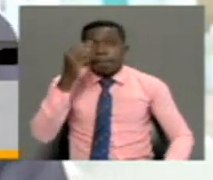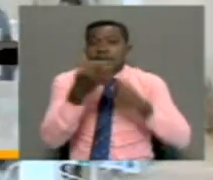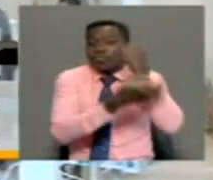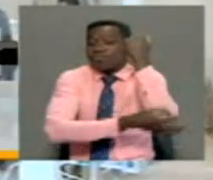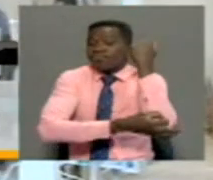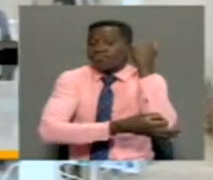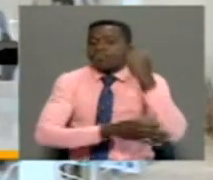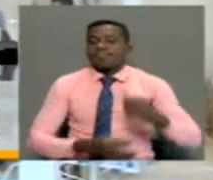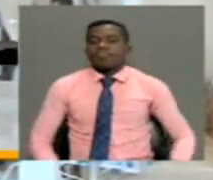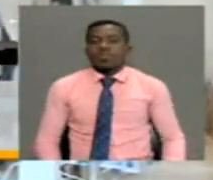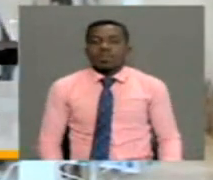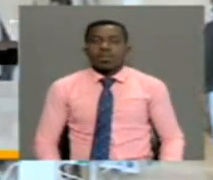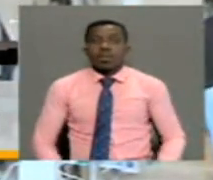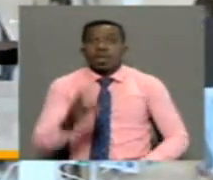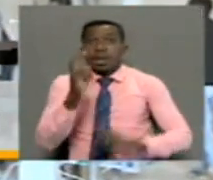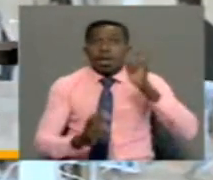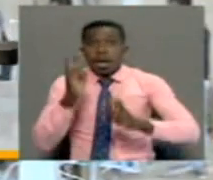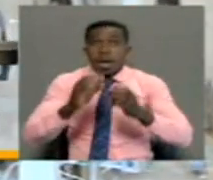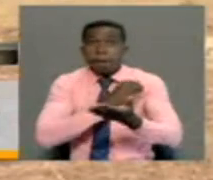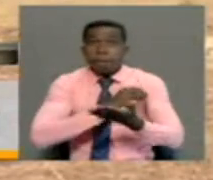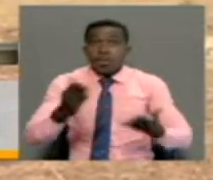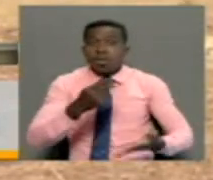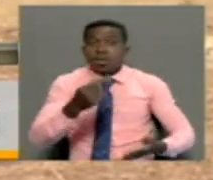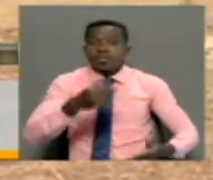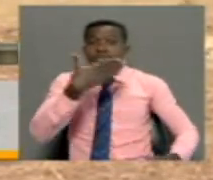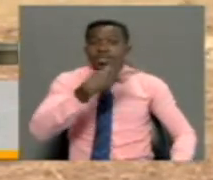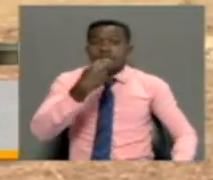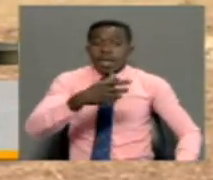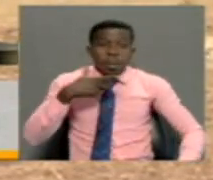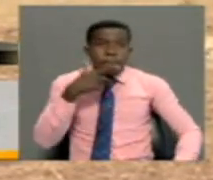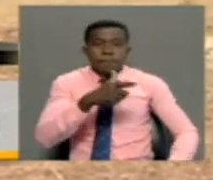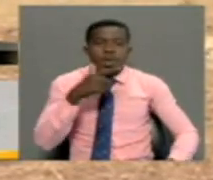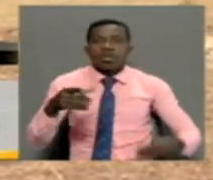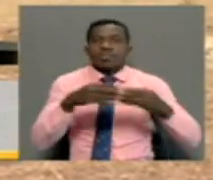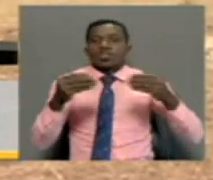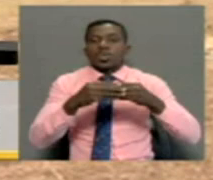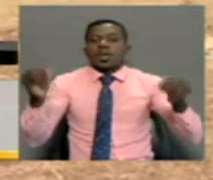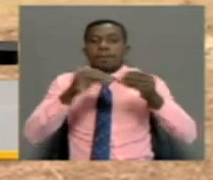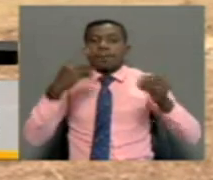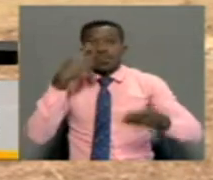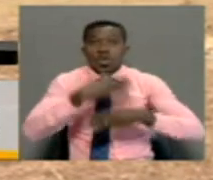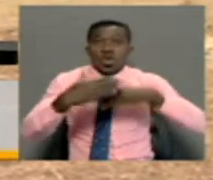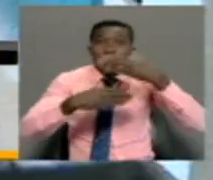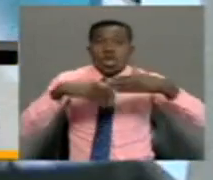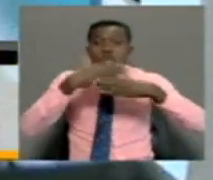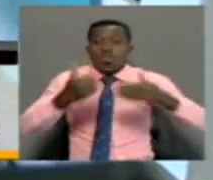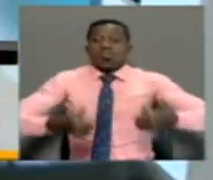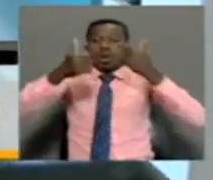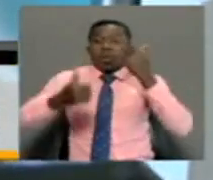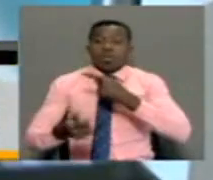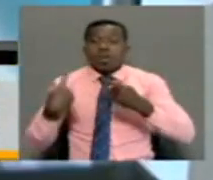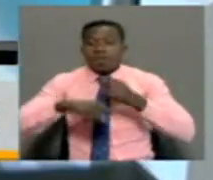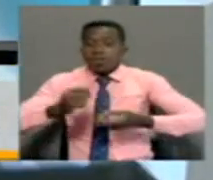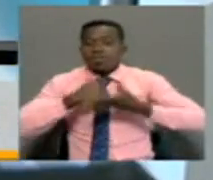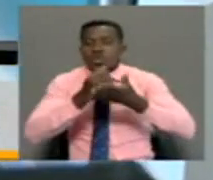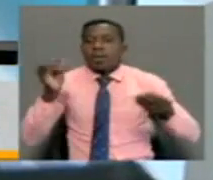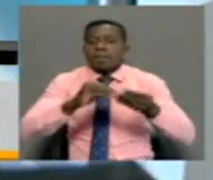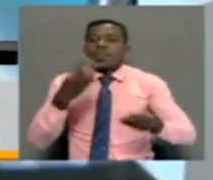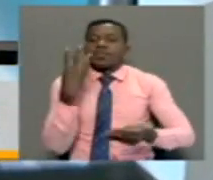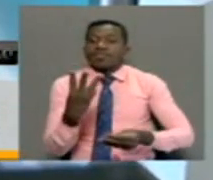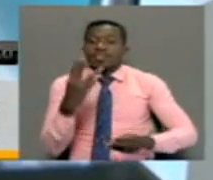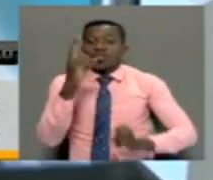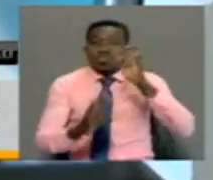país. Orçado em 13 milhões de dólares, o complexo industrial, construído numa área de 12 hectares, vai contemplar três